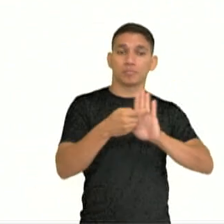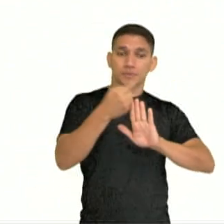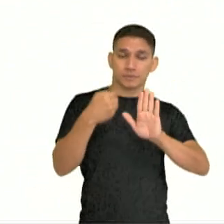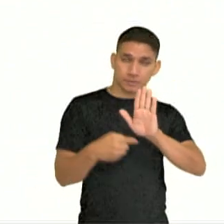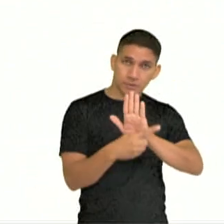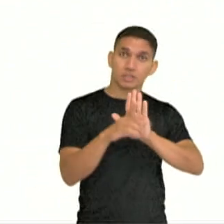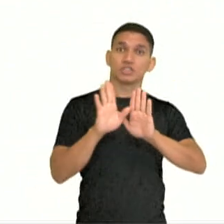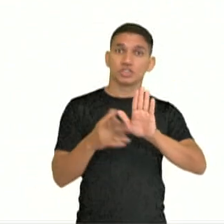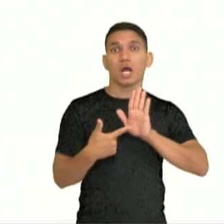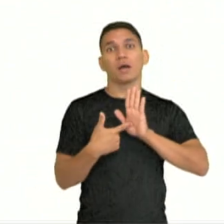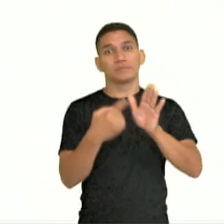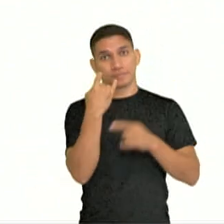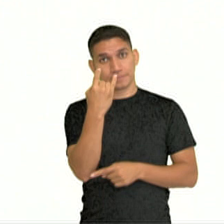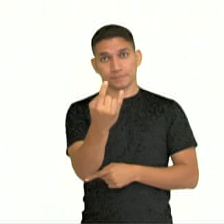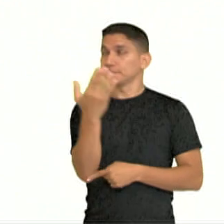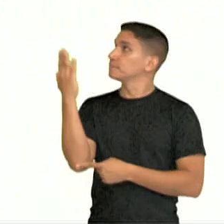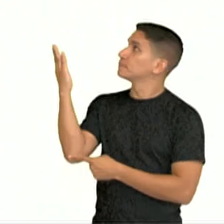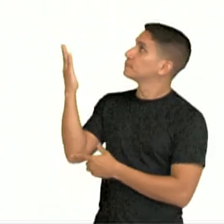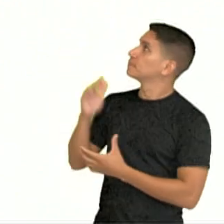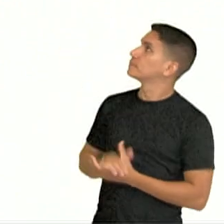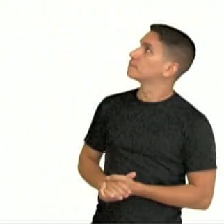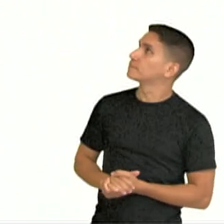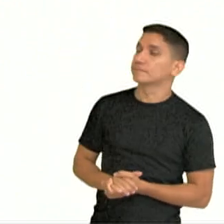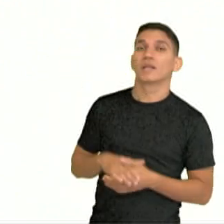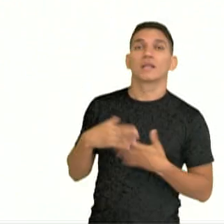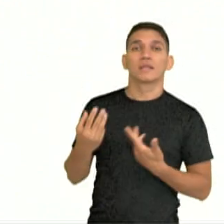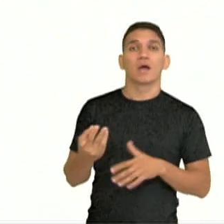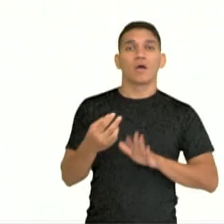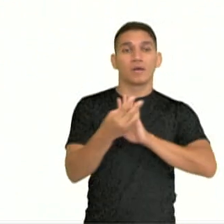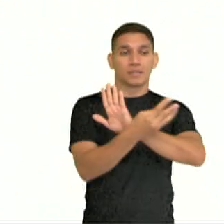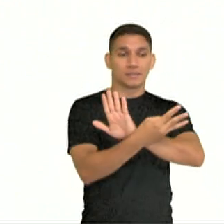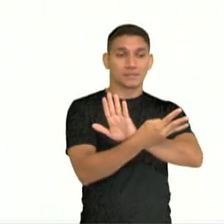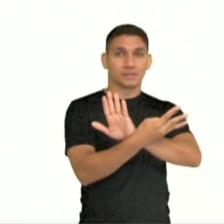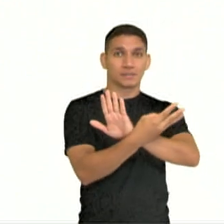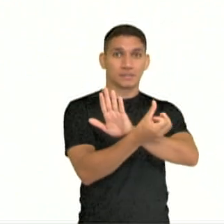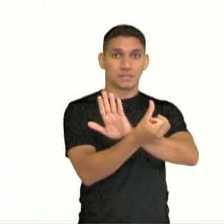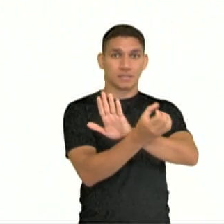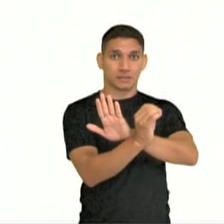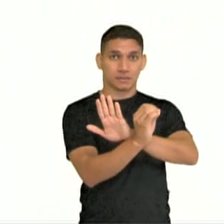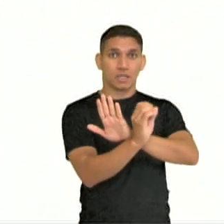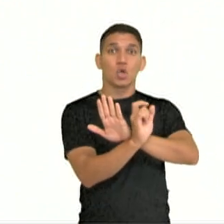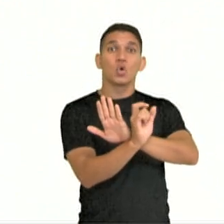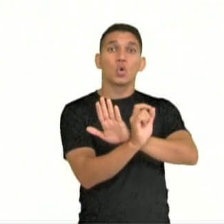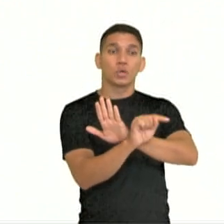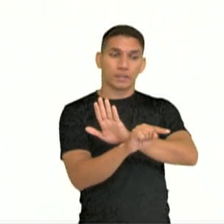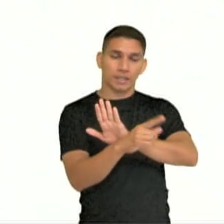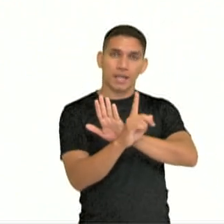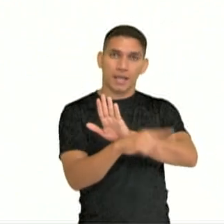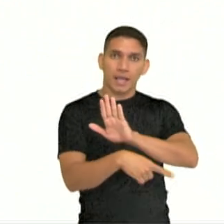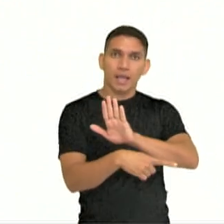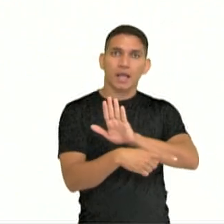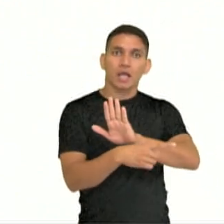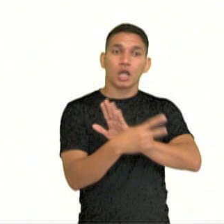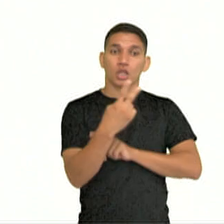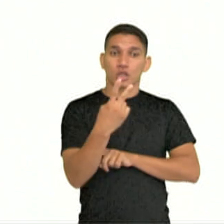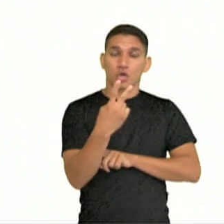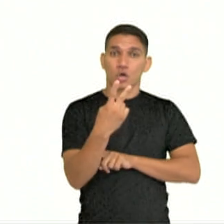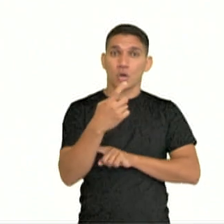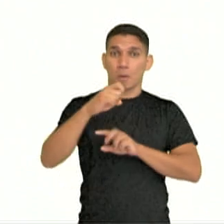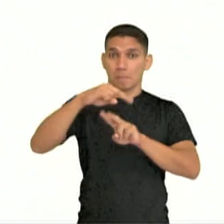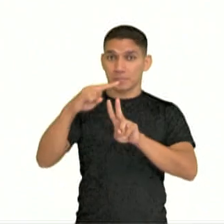já deixei indicado aqui para vocês. Então, o ângulo de 360 graus equivale a 2π